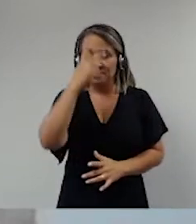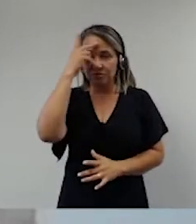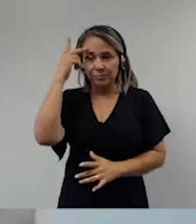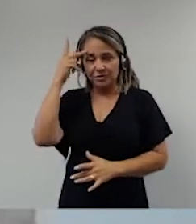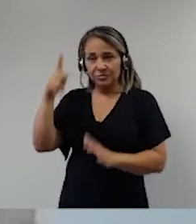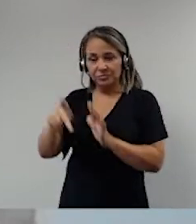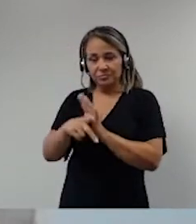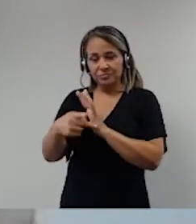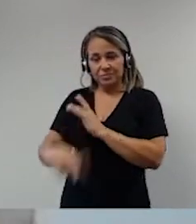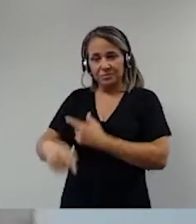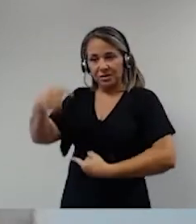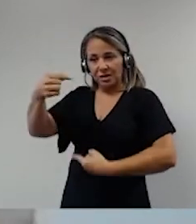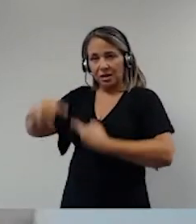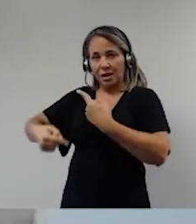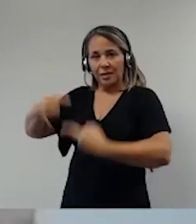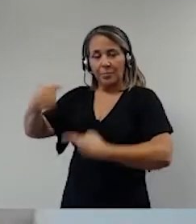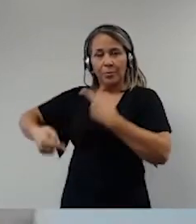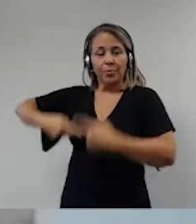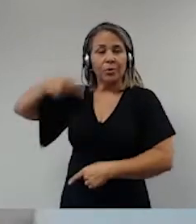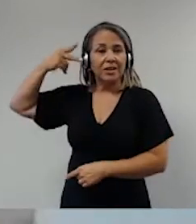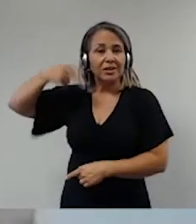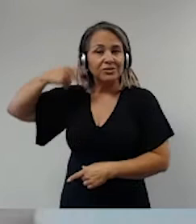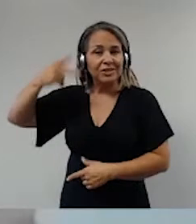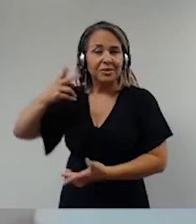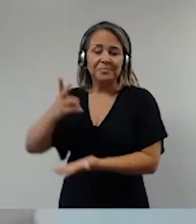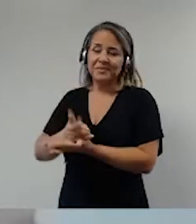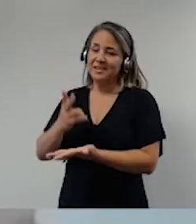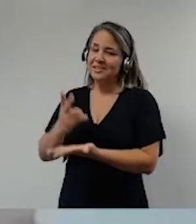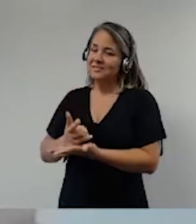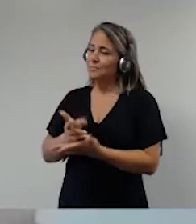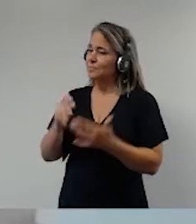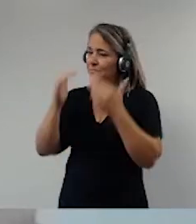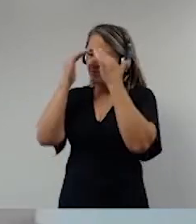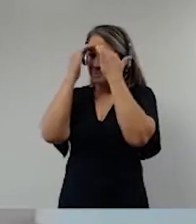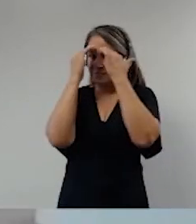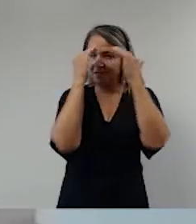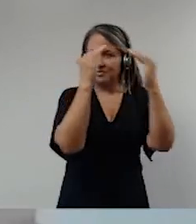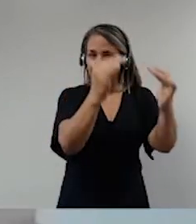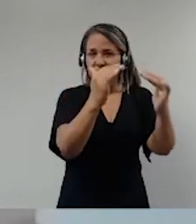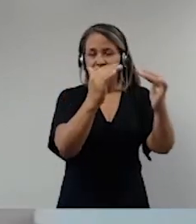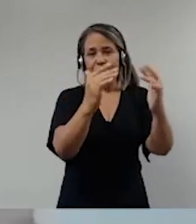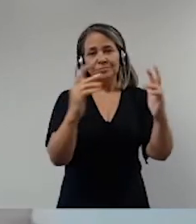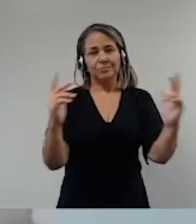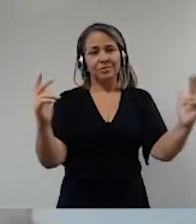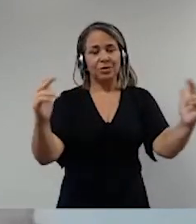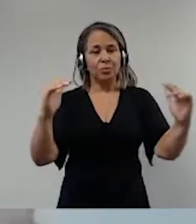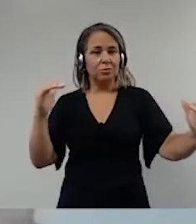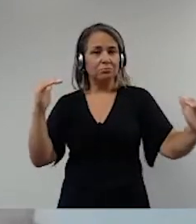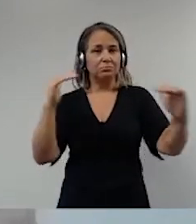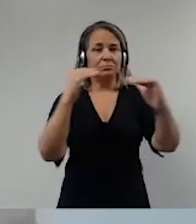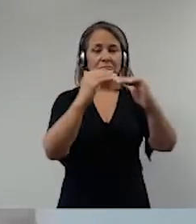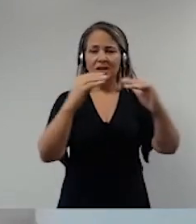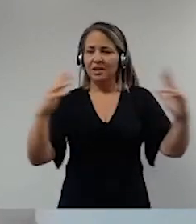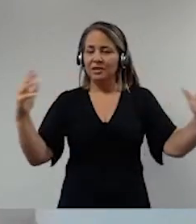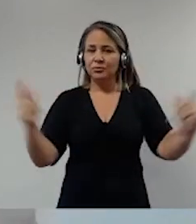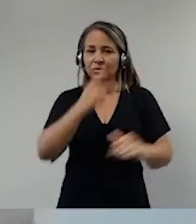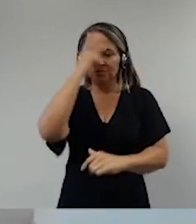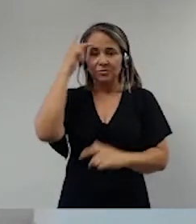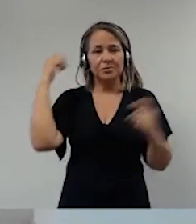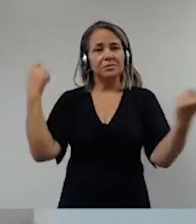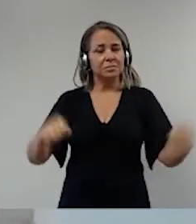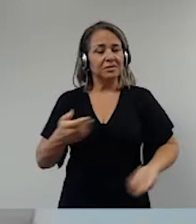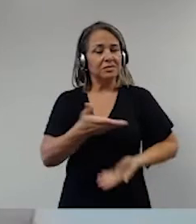comunidade política merecem o mesmo respeito e consideração, que todas as pessoas devem